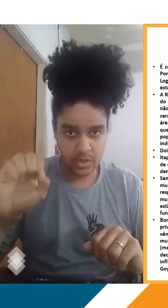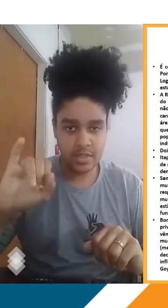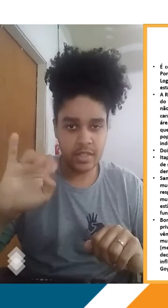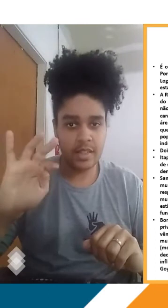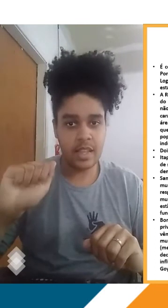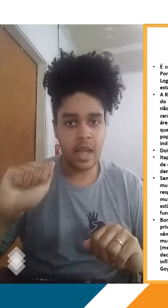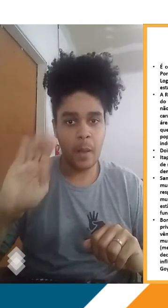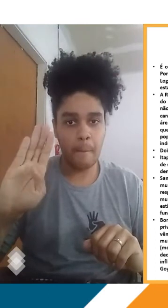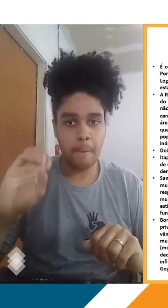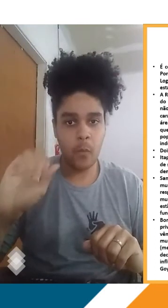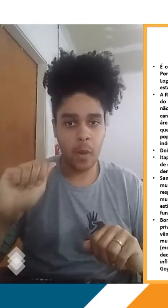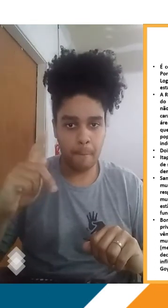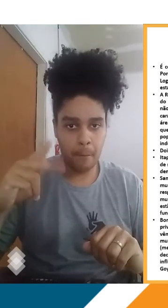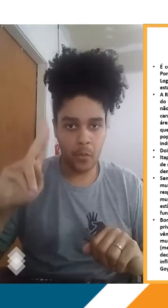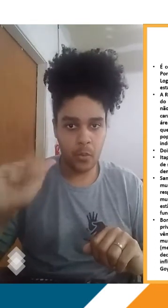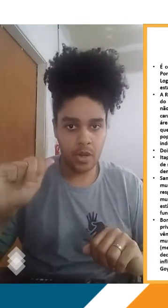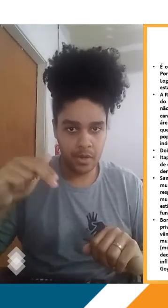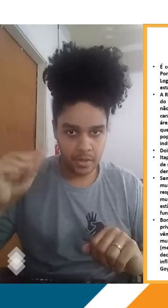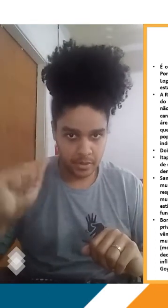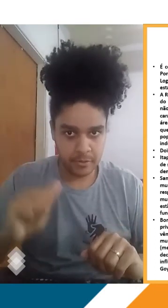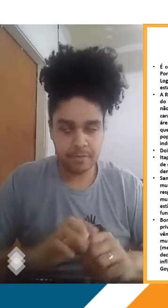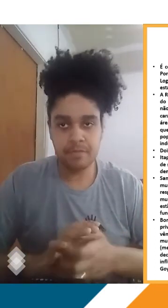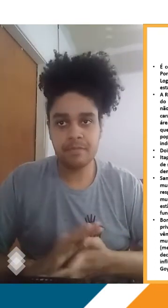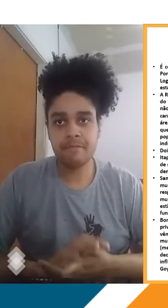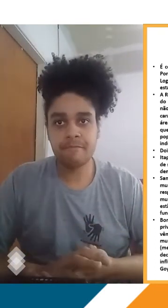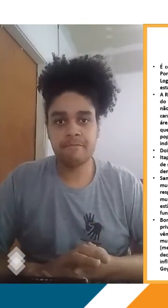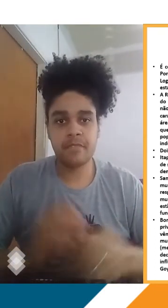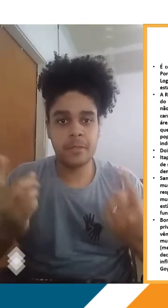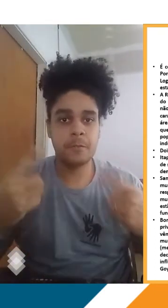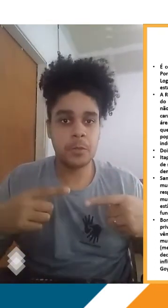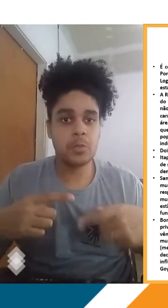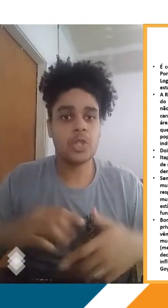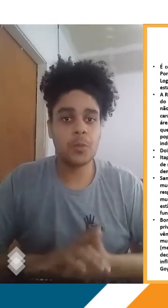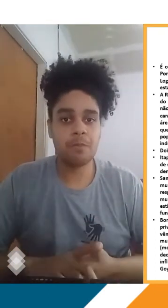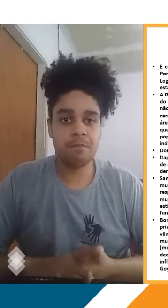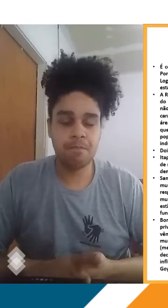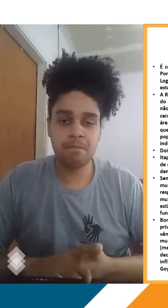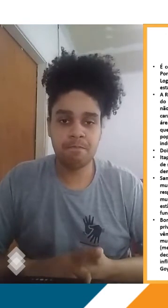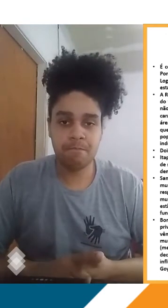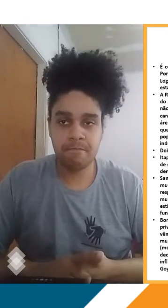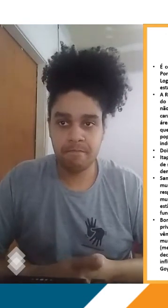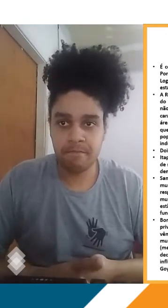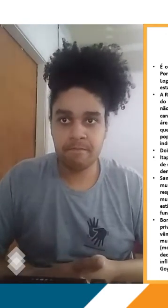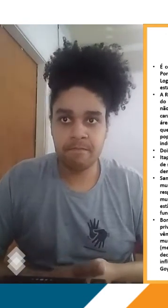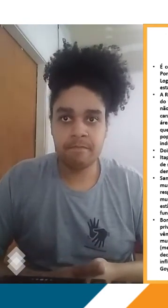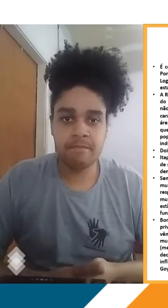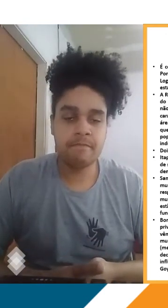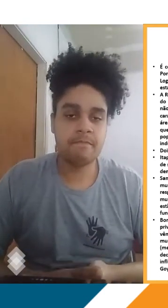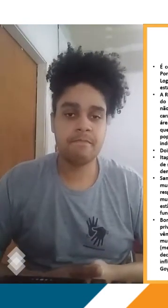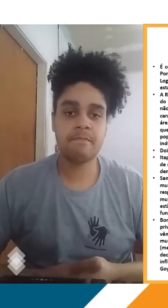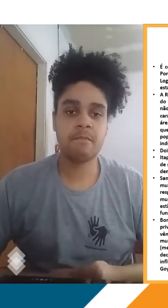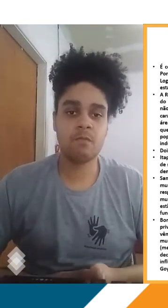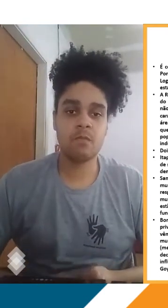território capixaba, além como os municípios mineiros e da região do Médio Paraíba, através das rodovias RJ 186 e